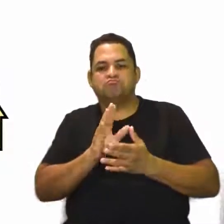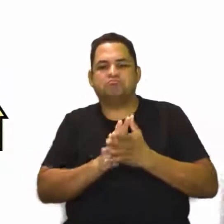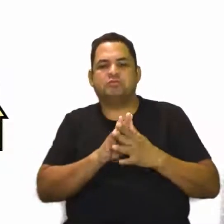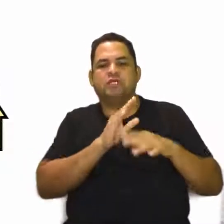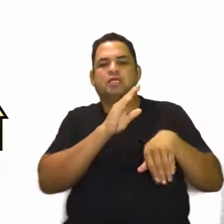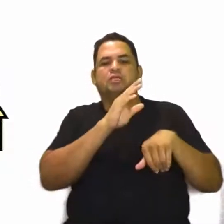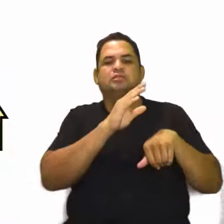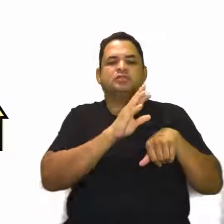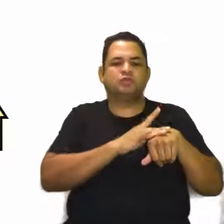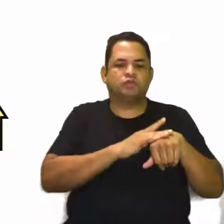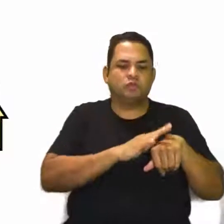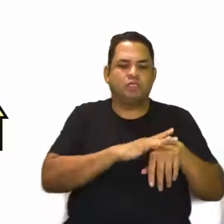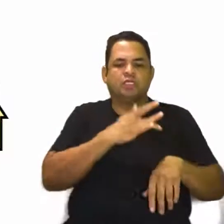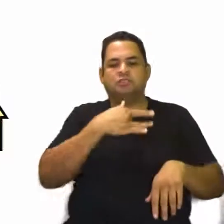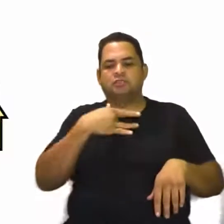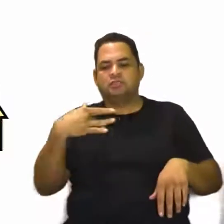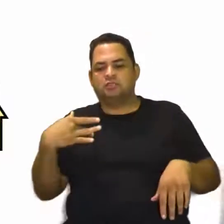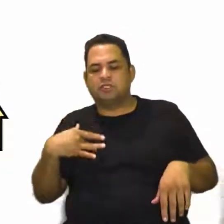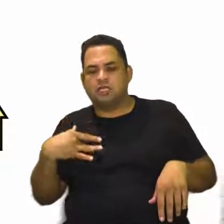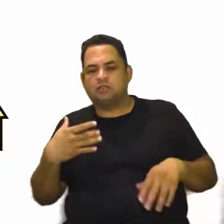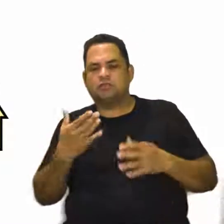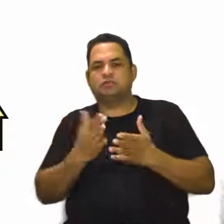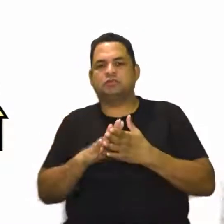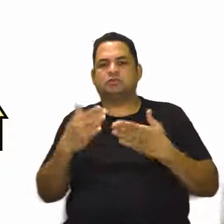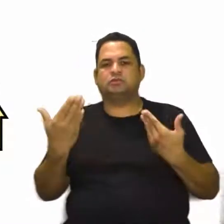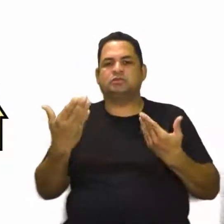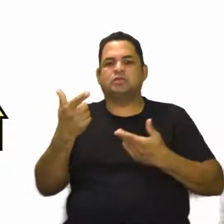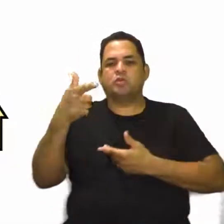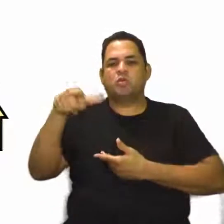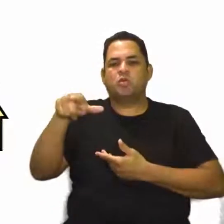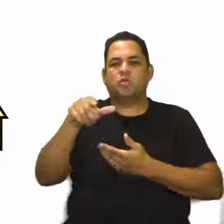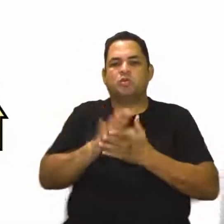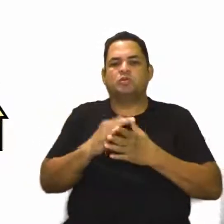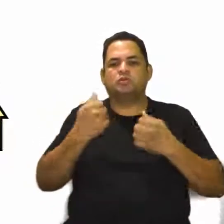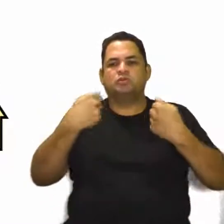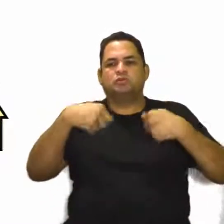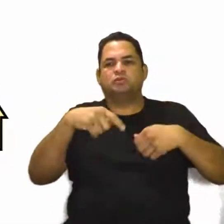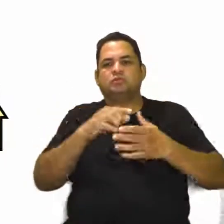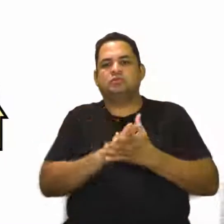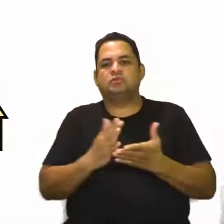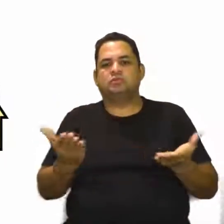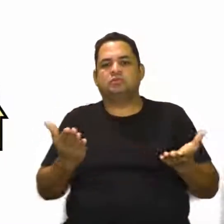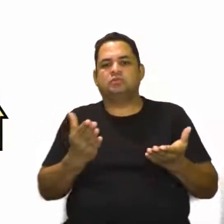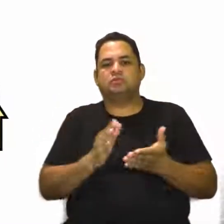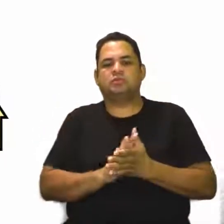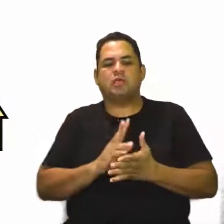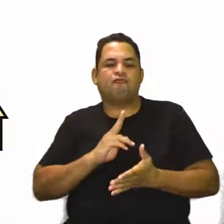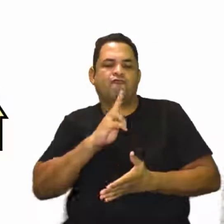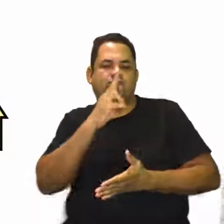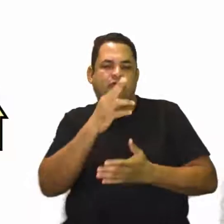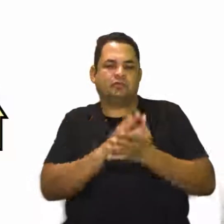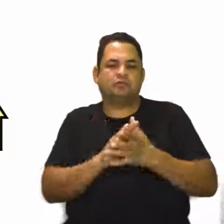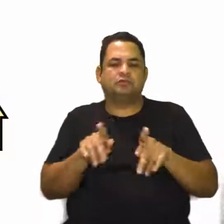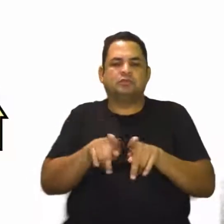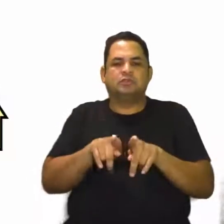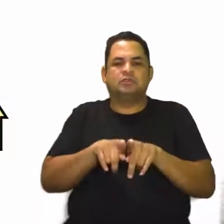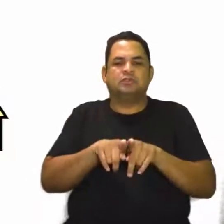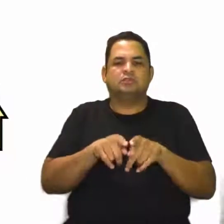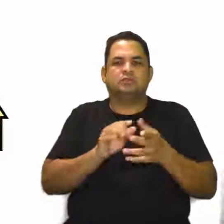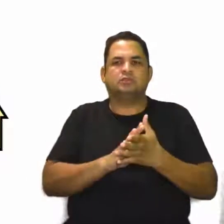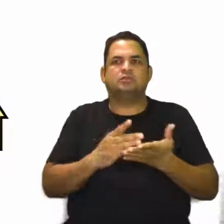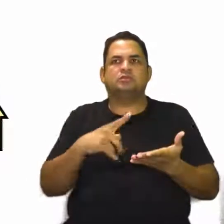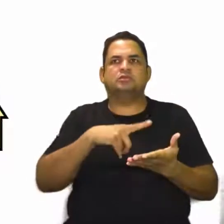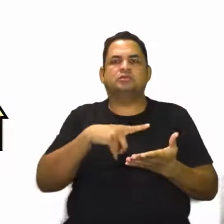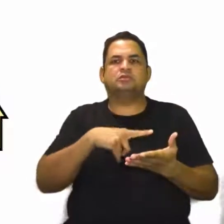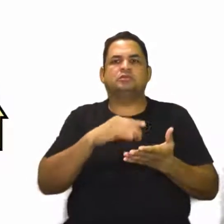saúde e vitalidade, uma relação ali que você consegue expor um poder, relação de poder, de força, e ele também pode